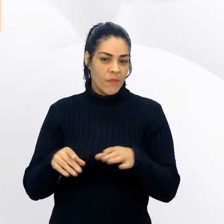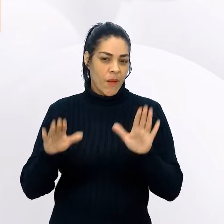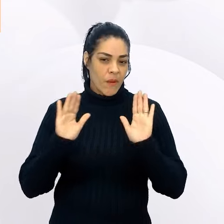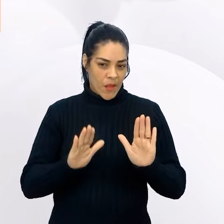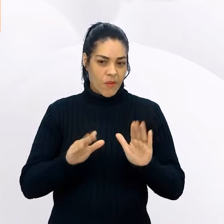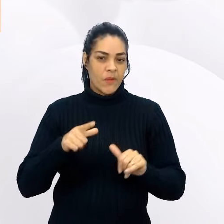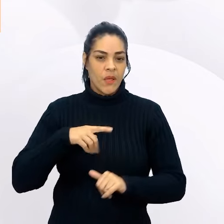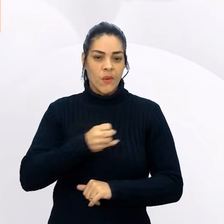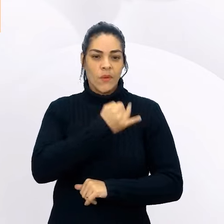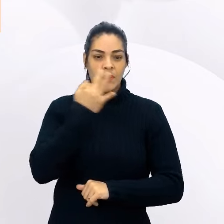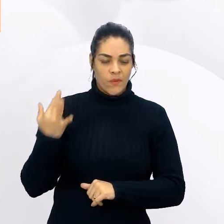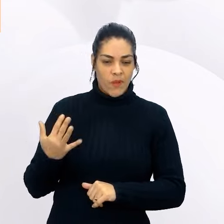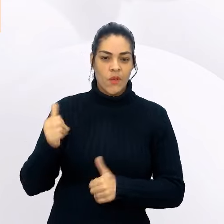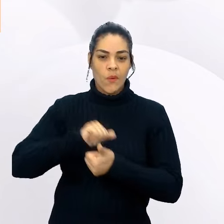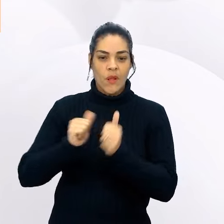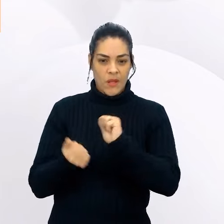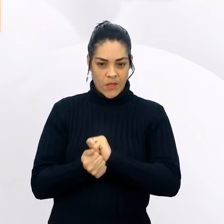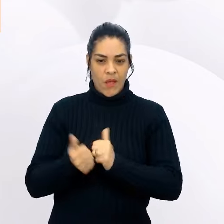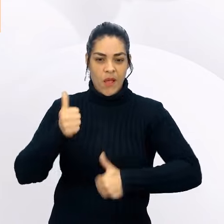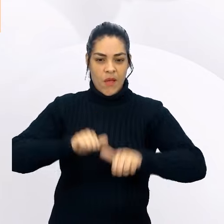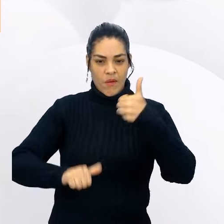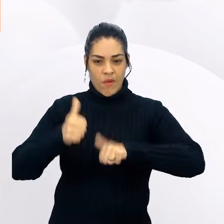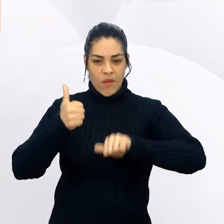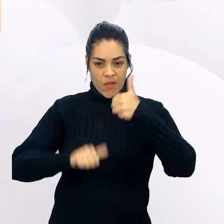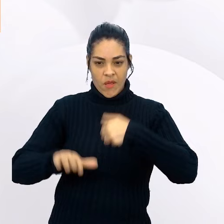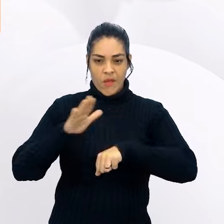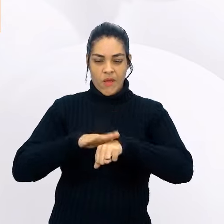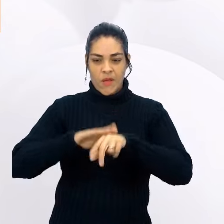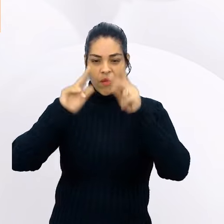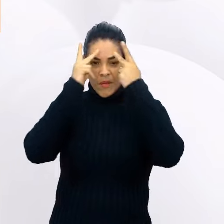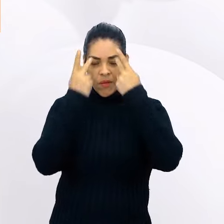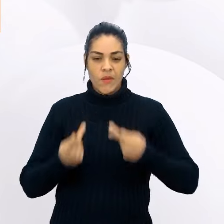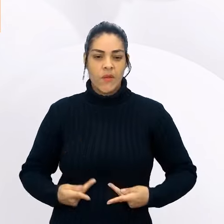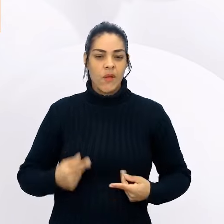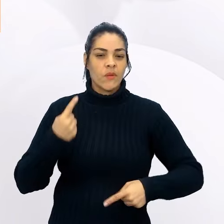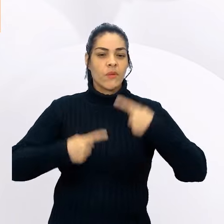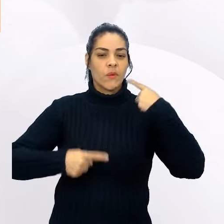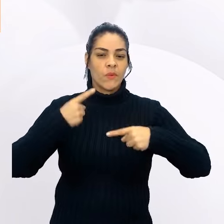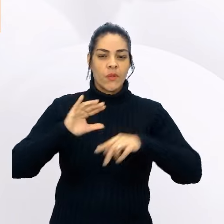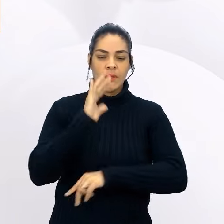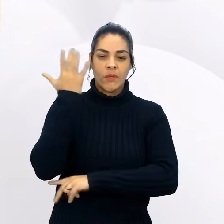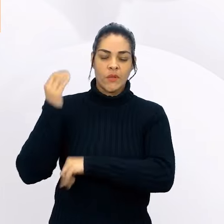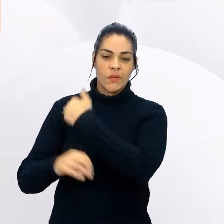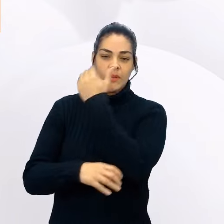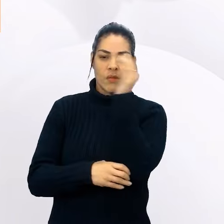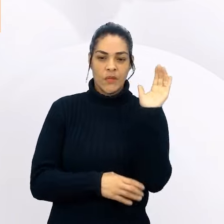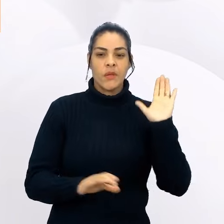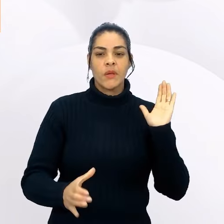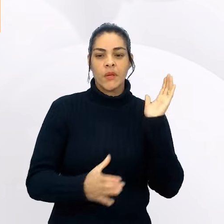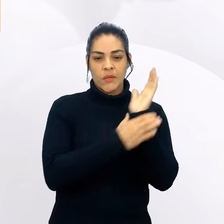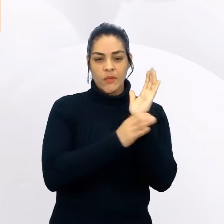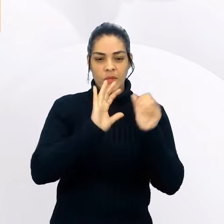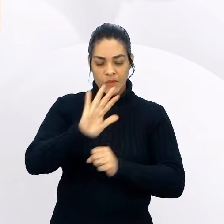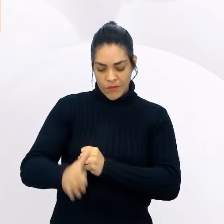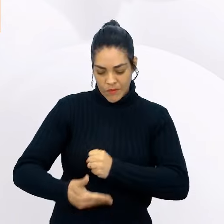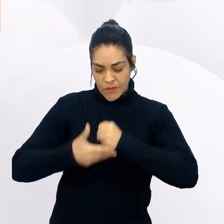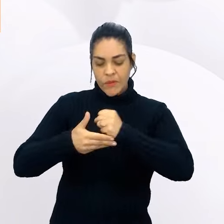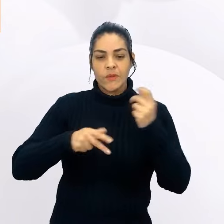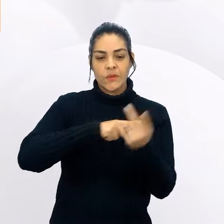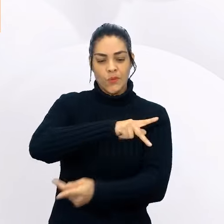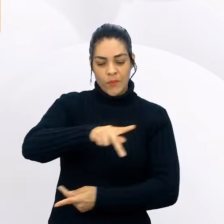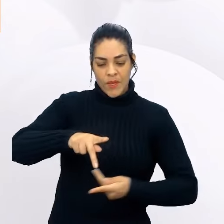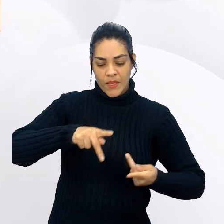e quantitativos, e avaliar os efeitos da ação humana e das políticas ambientais para a garantia da